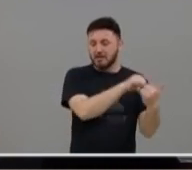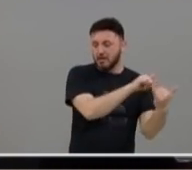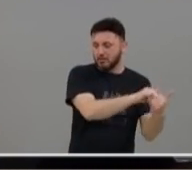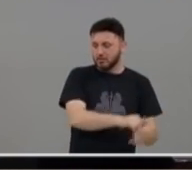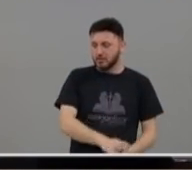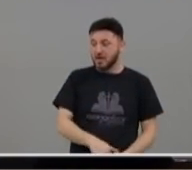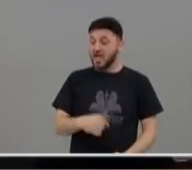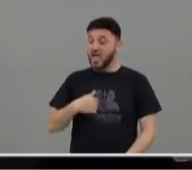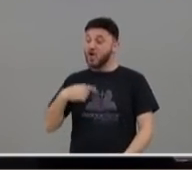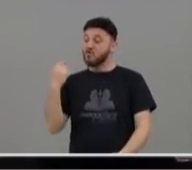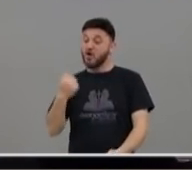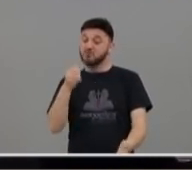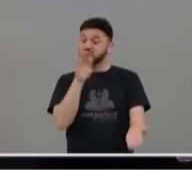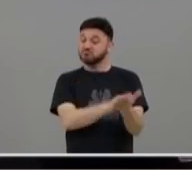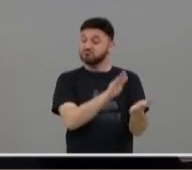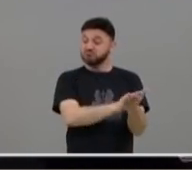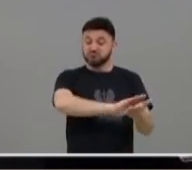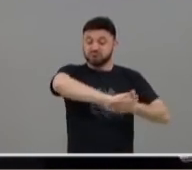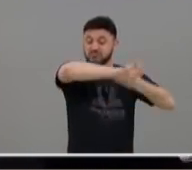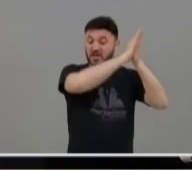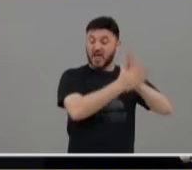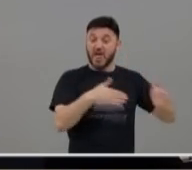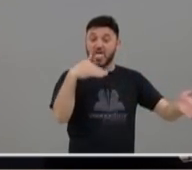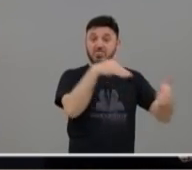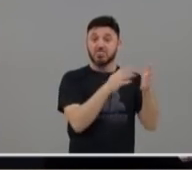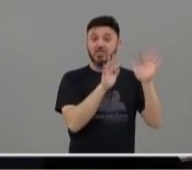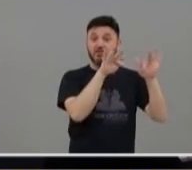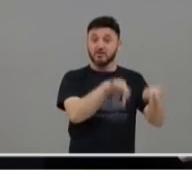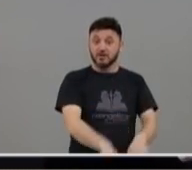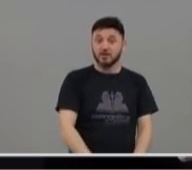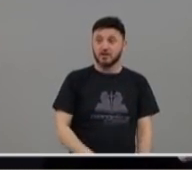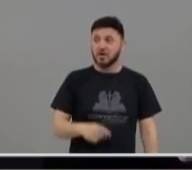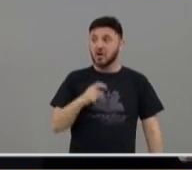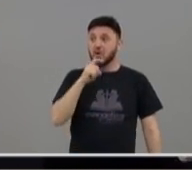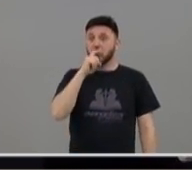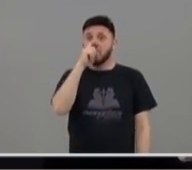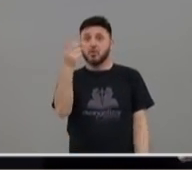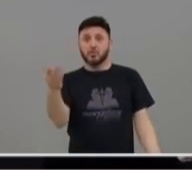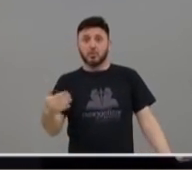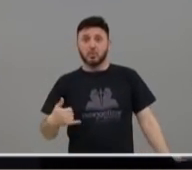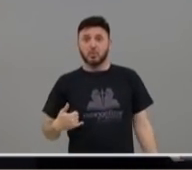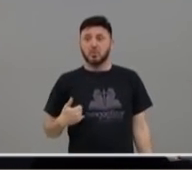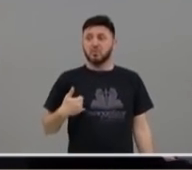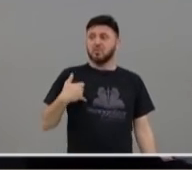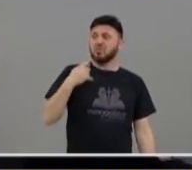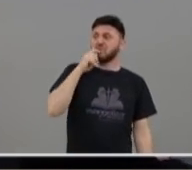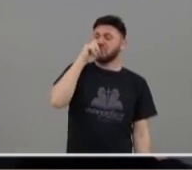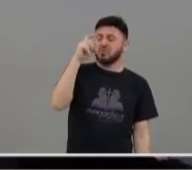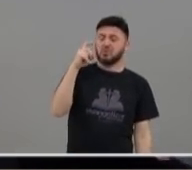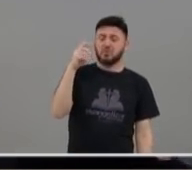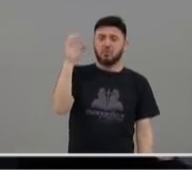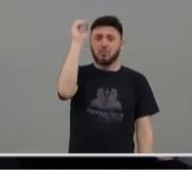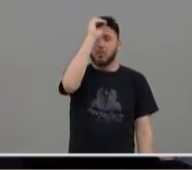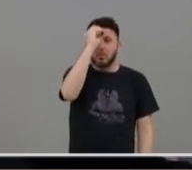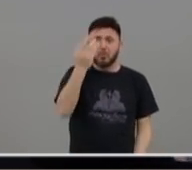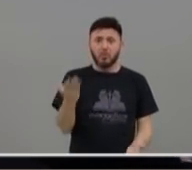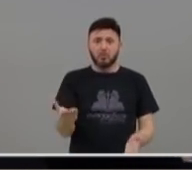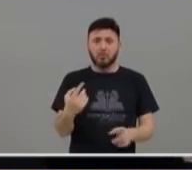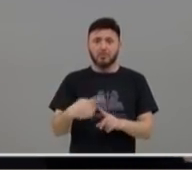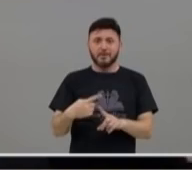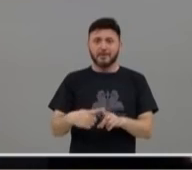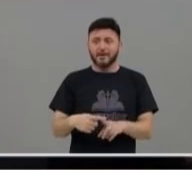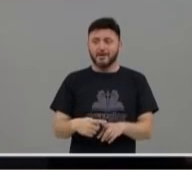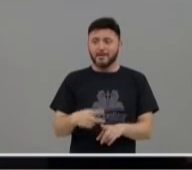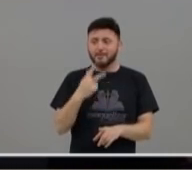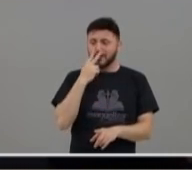nela até o fim. Um orgulho bobo que nos impede de olhar para o outro e perceber que eu não preciso rebaixá-lo, que eu não preciso